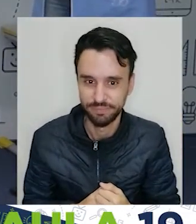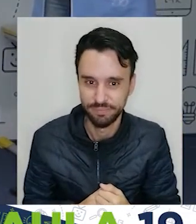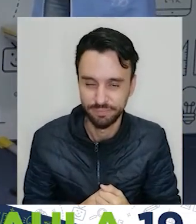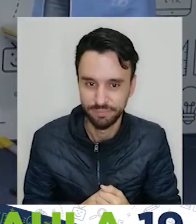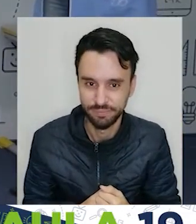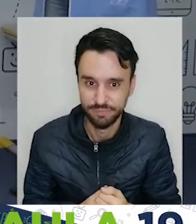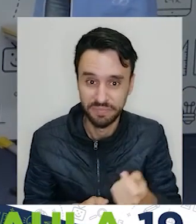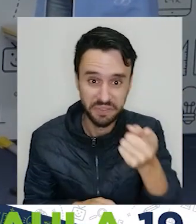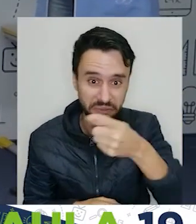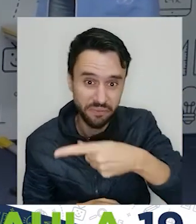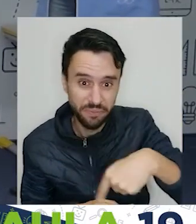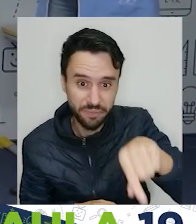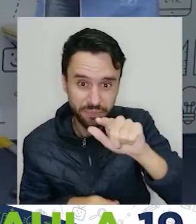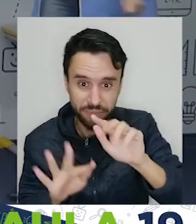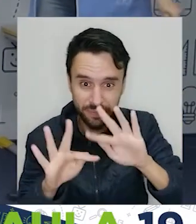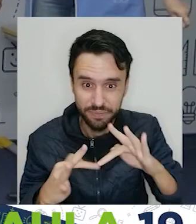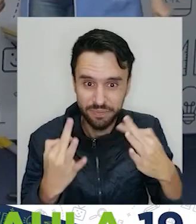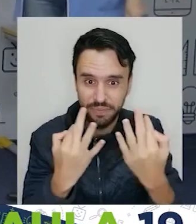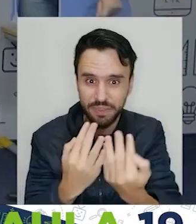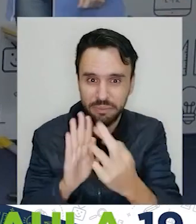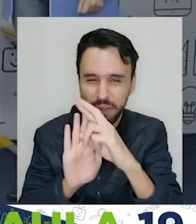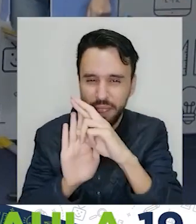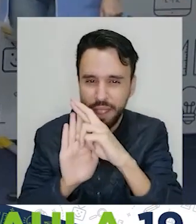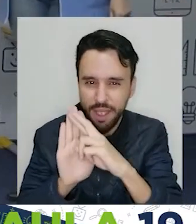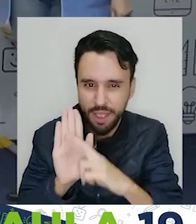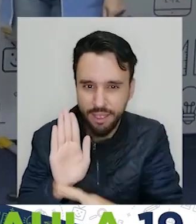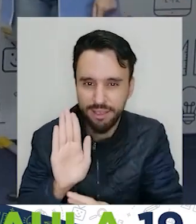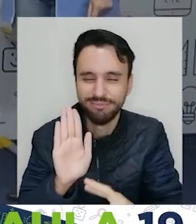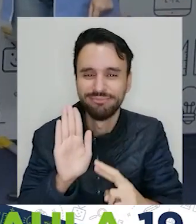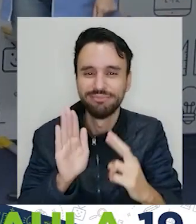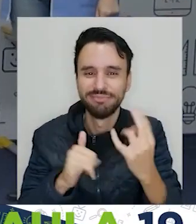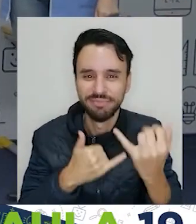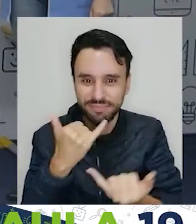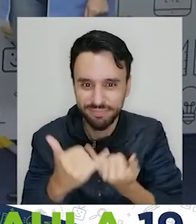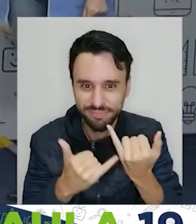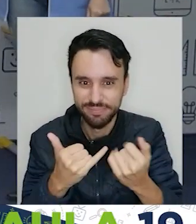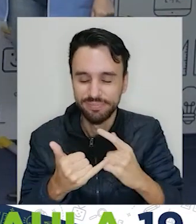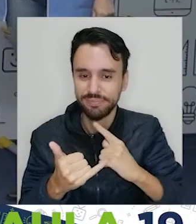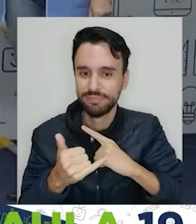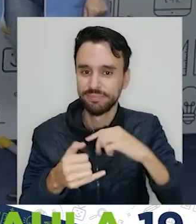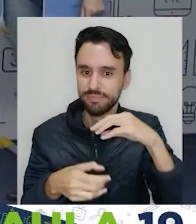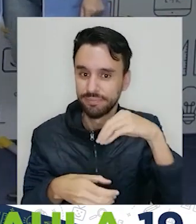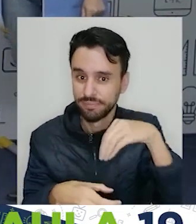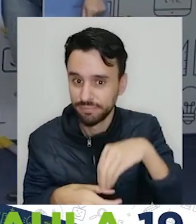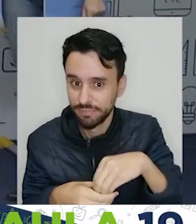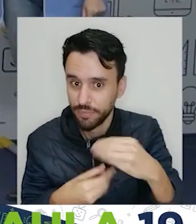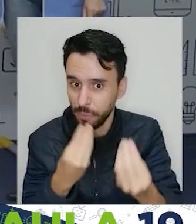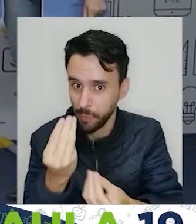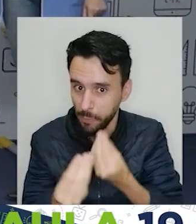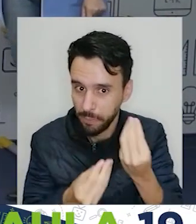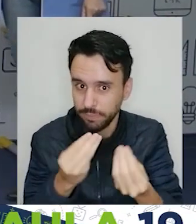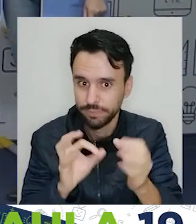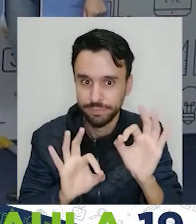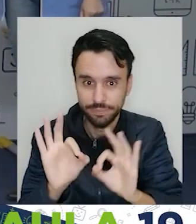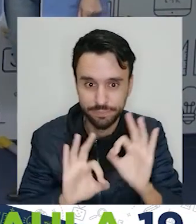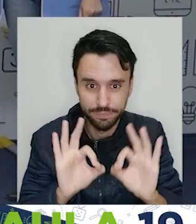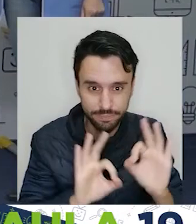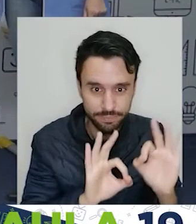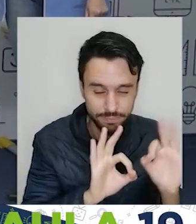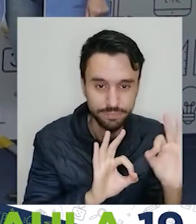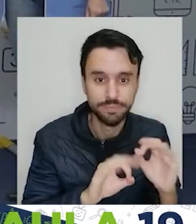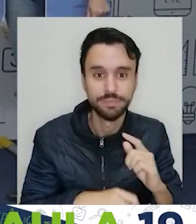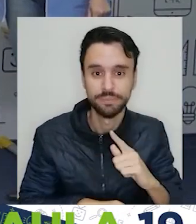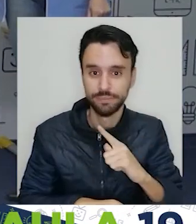com a família de vocês. Façam as regras do jogo de vocês, também o trajeto, combinem aí. Agora a professora